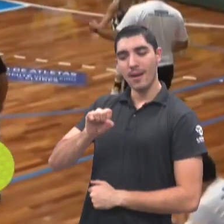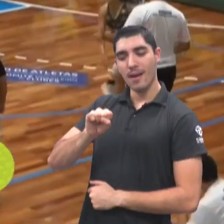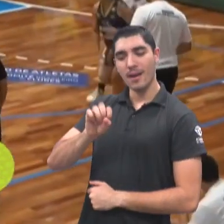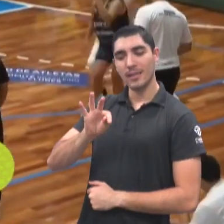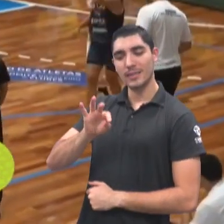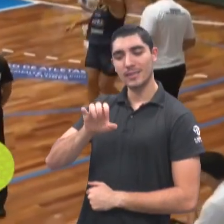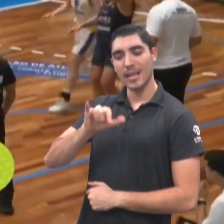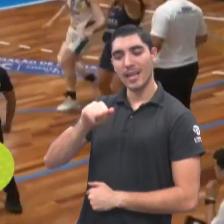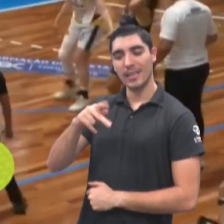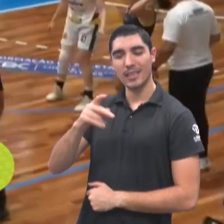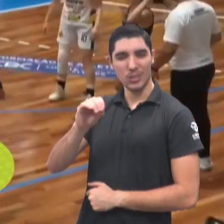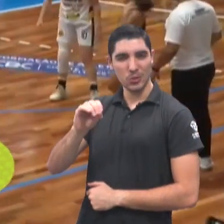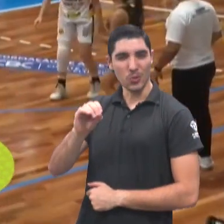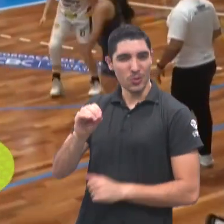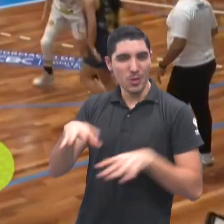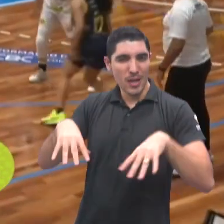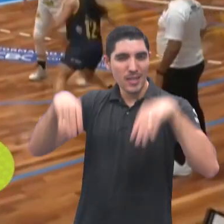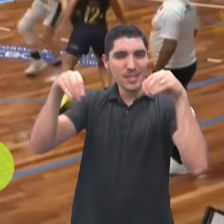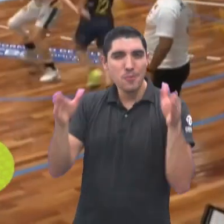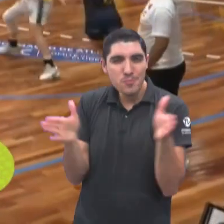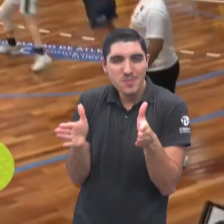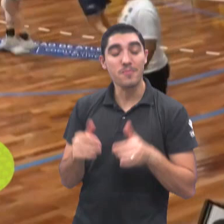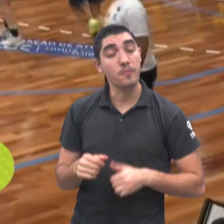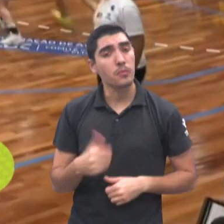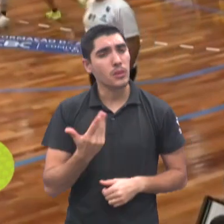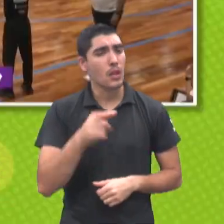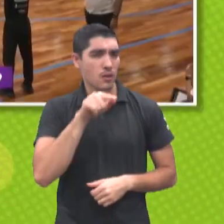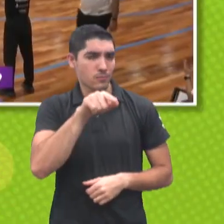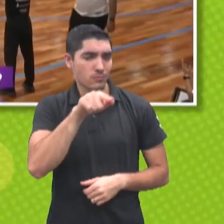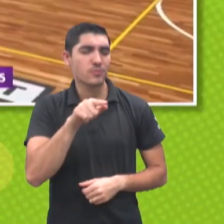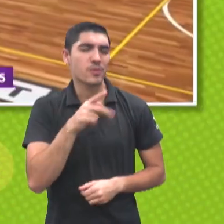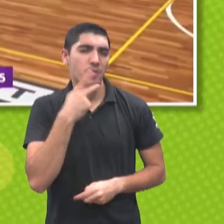A gente sabia que ia ser, como você falou, uma parada dura, né? O Sampaio,